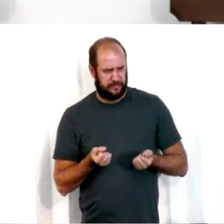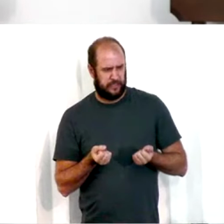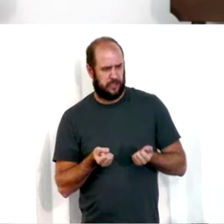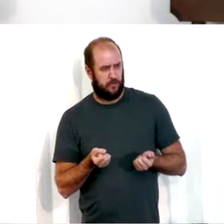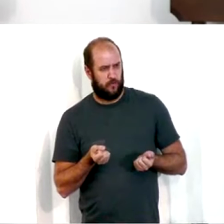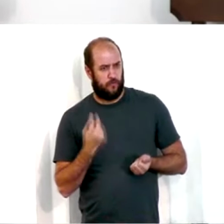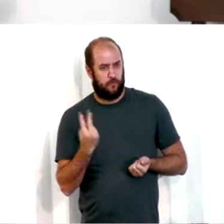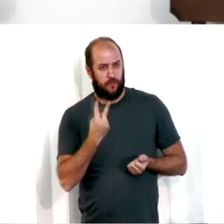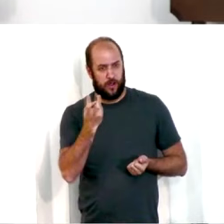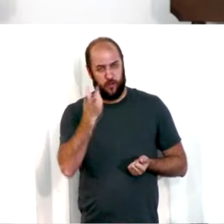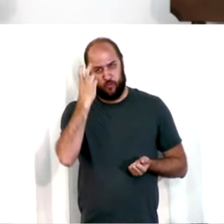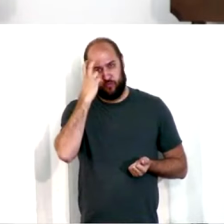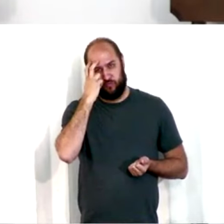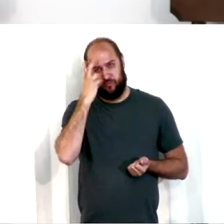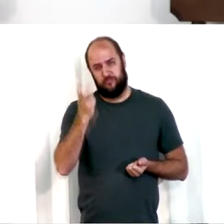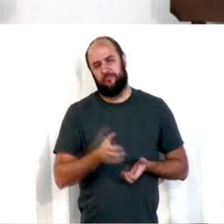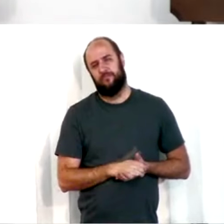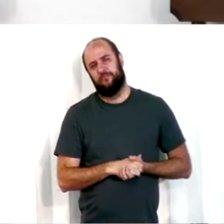cultura.